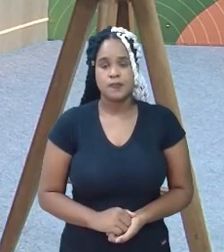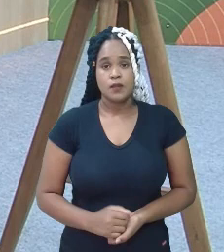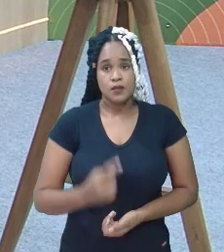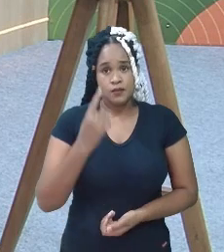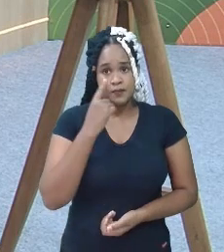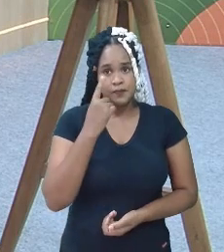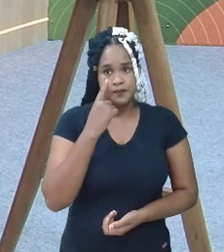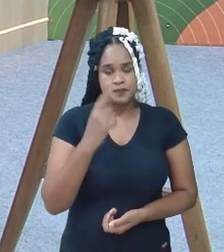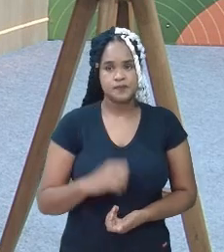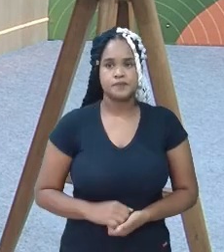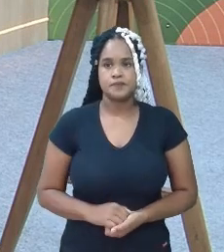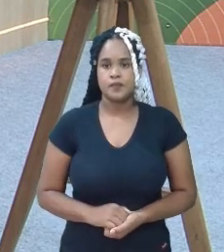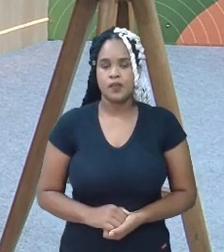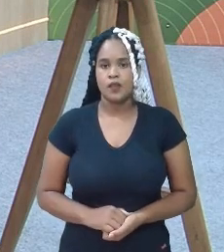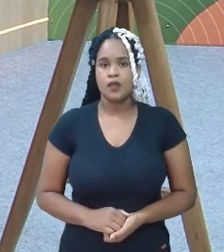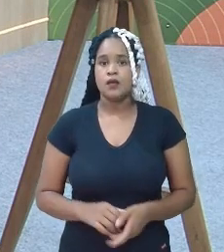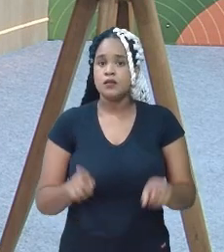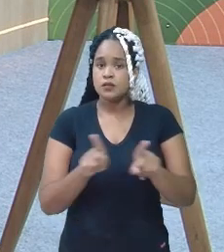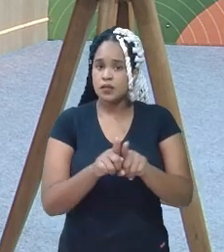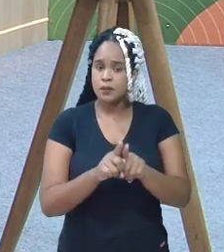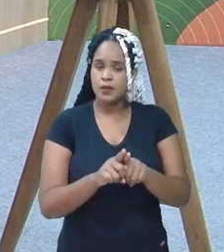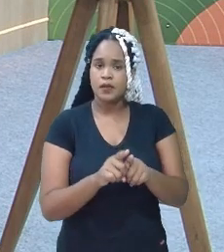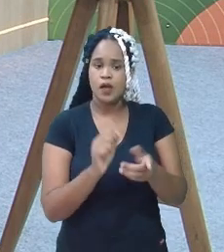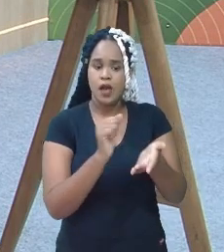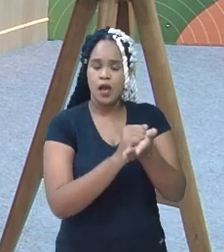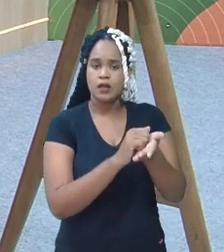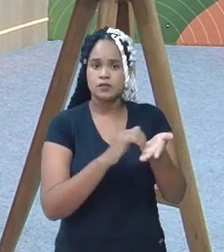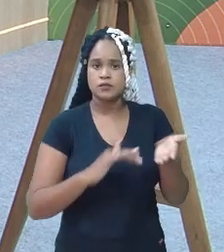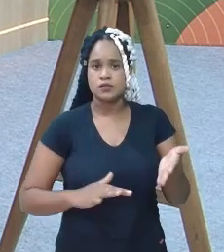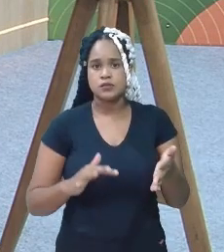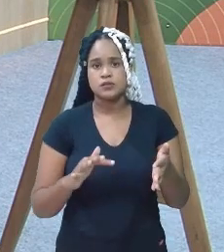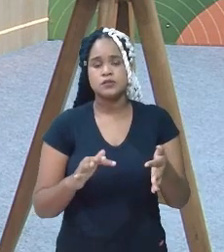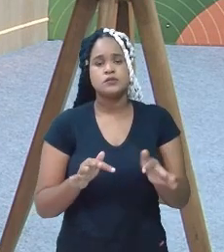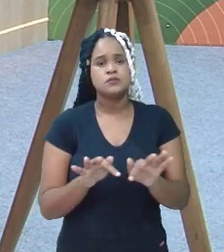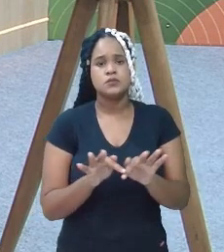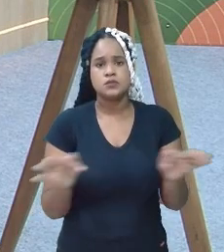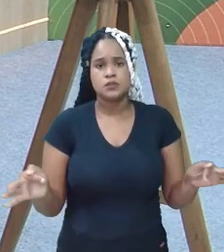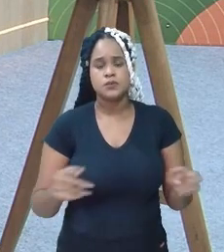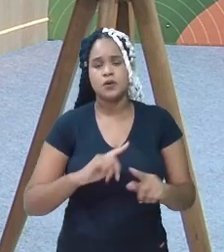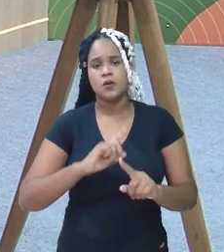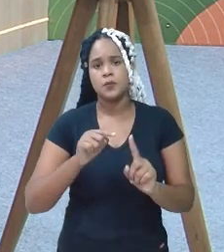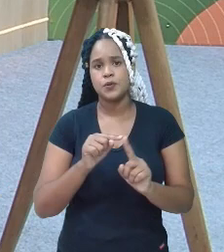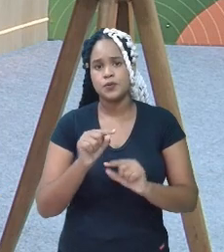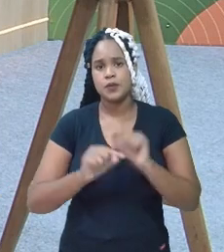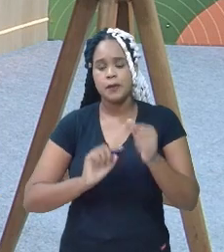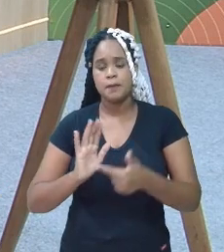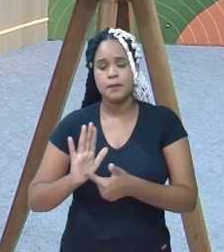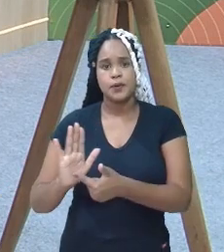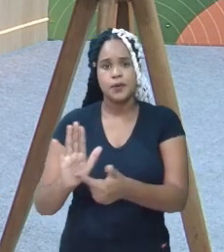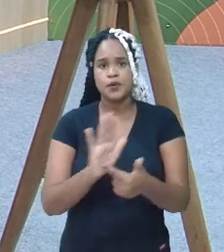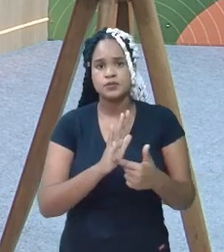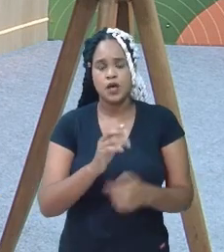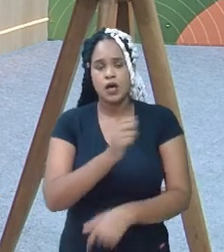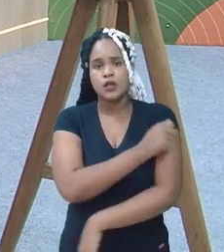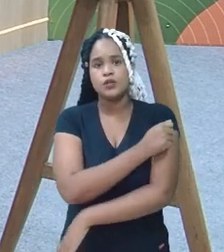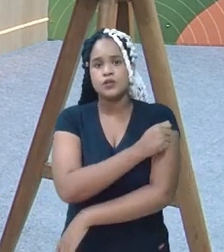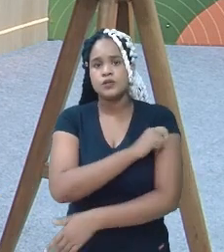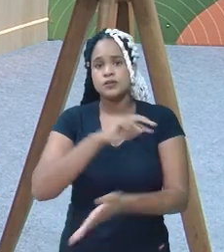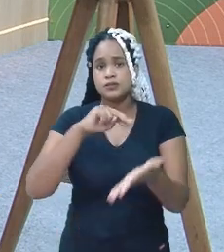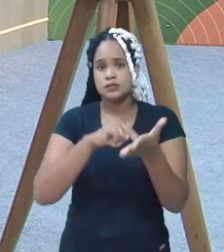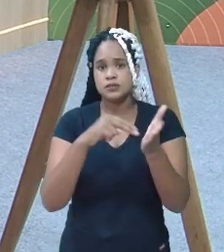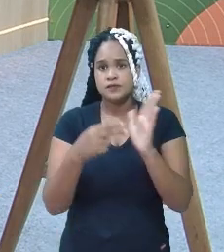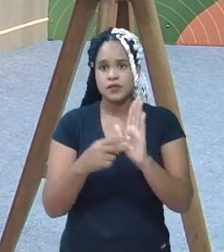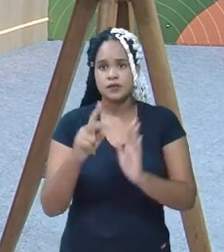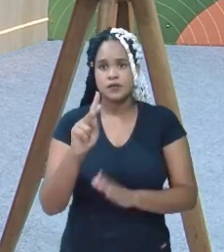Bom, a gente pode fazer uma atividade simples para mostrar ao estudante o que seria um hipertexto. Então,